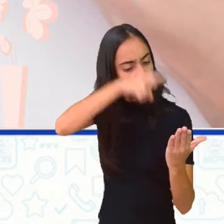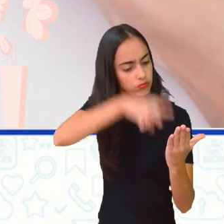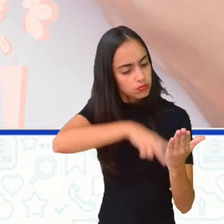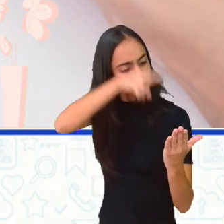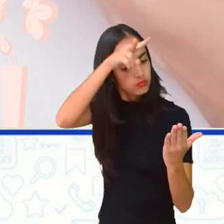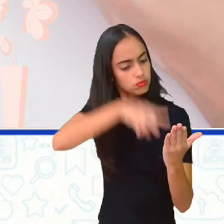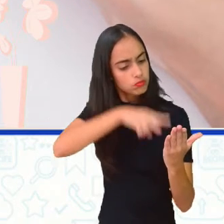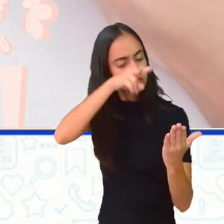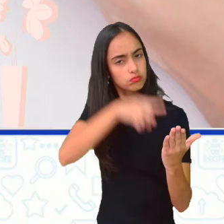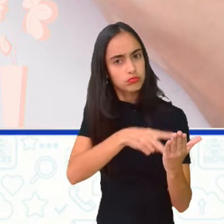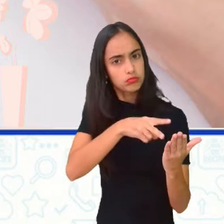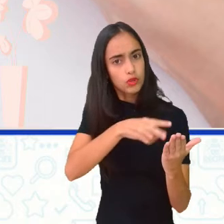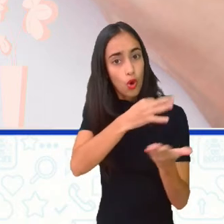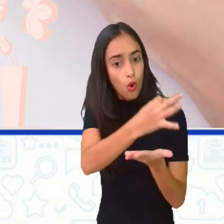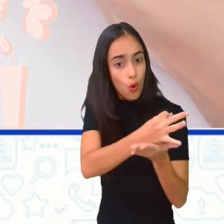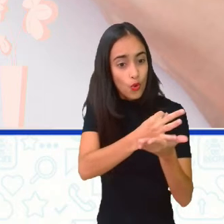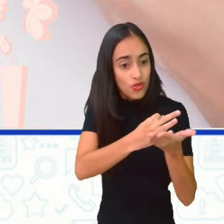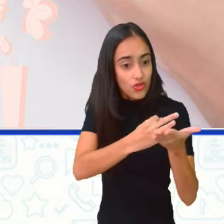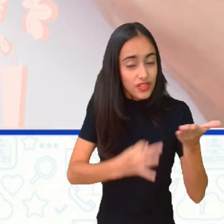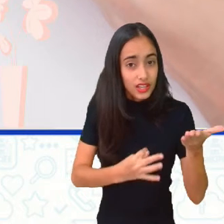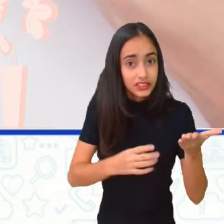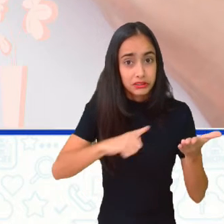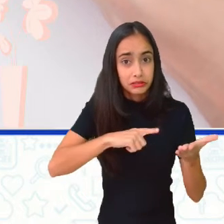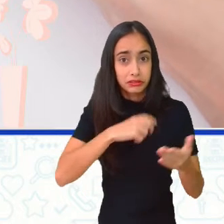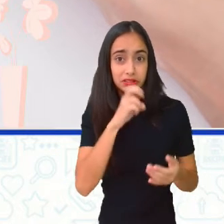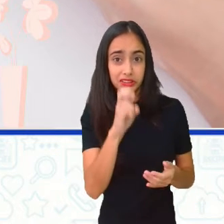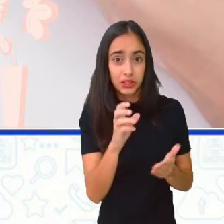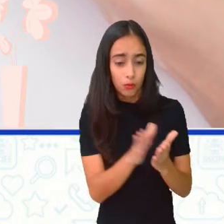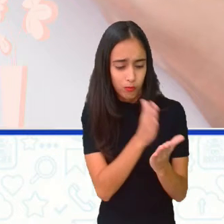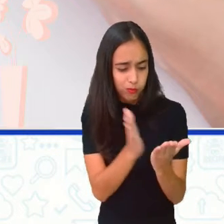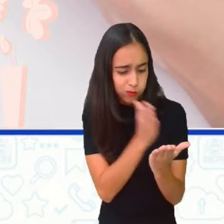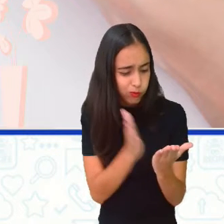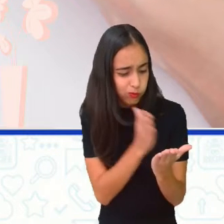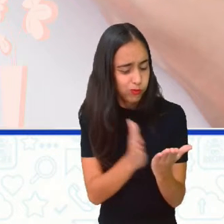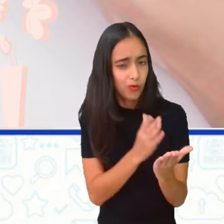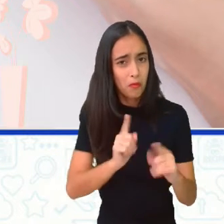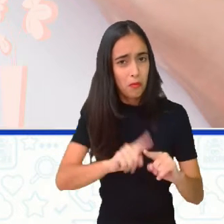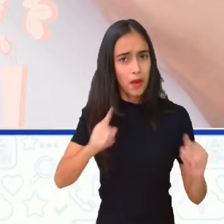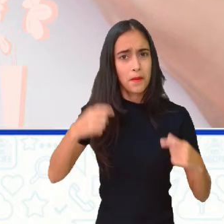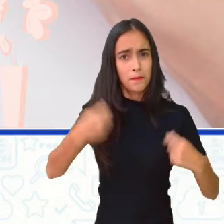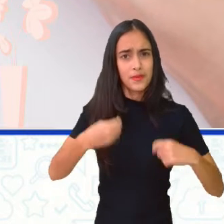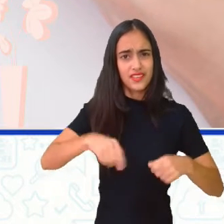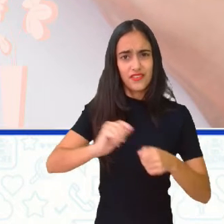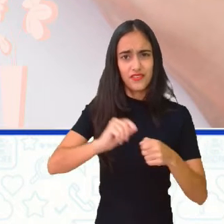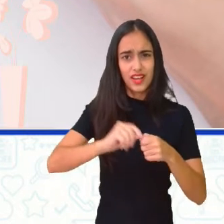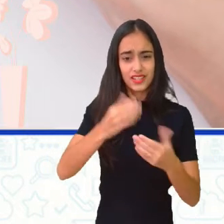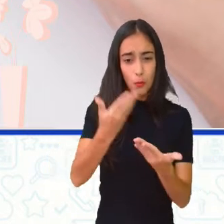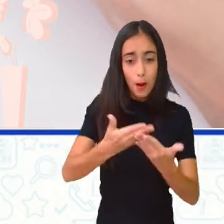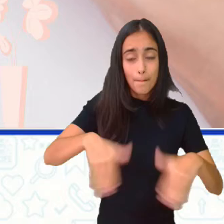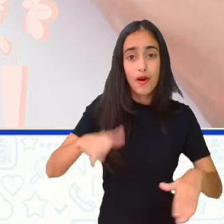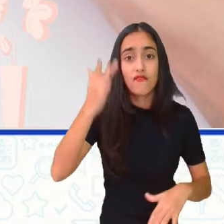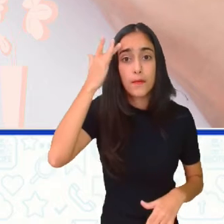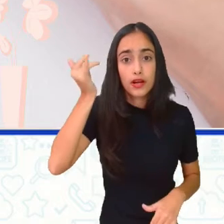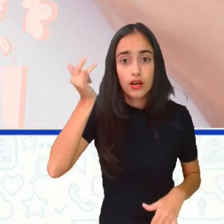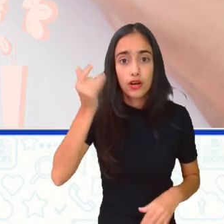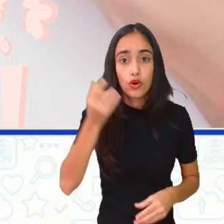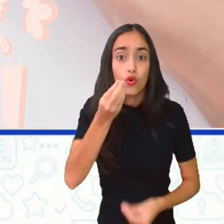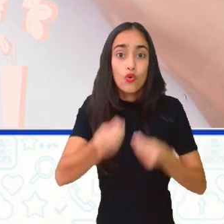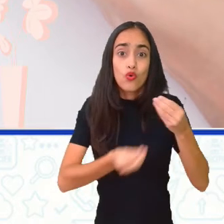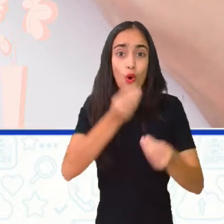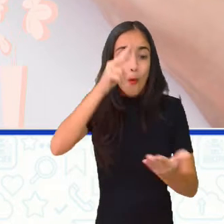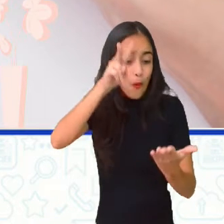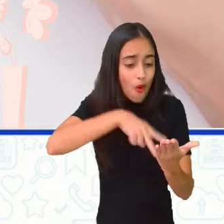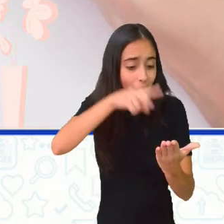5 páginas, mas precisa fazer uma prova amanhã, em cima da hora, assim. Como é que a gente vai reler todo o